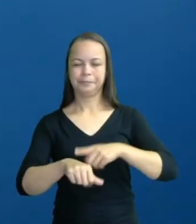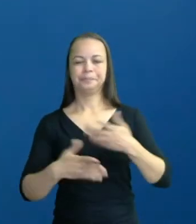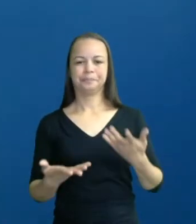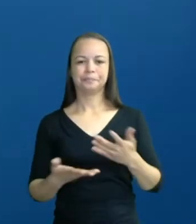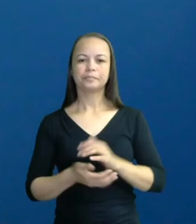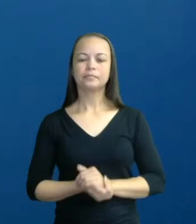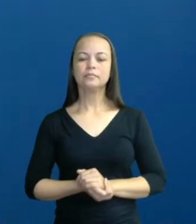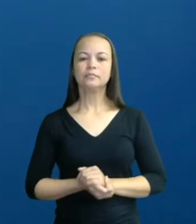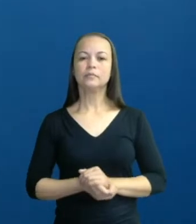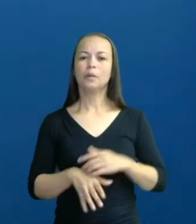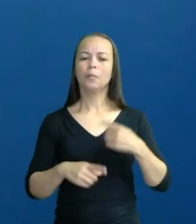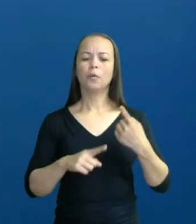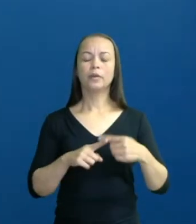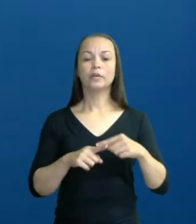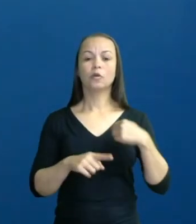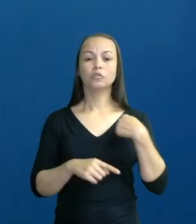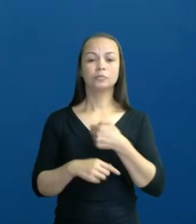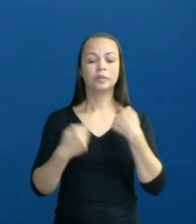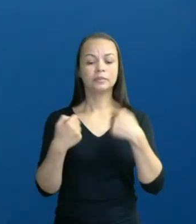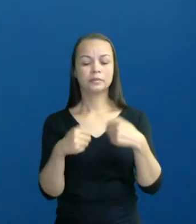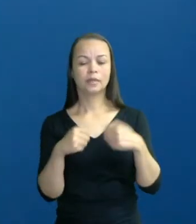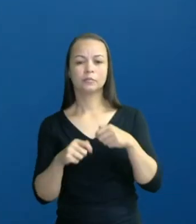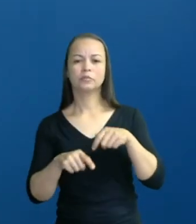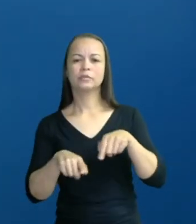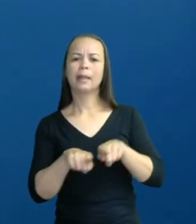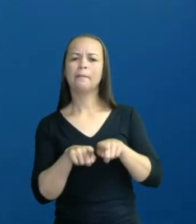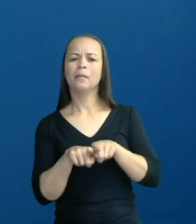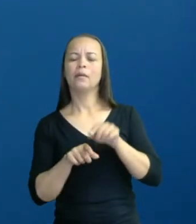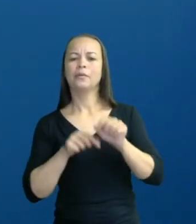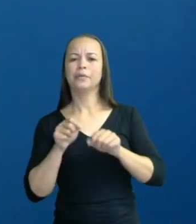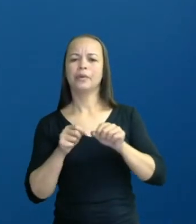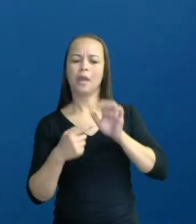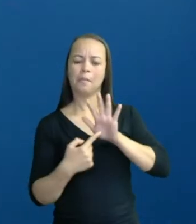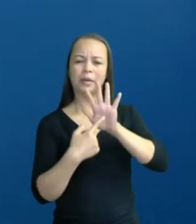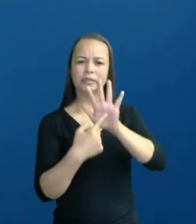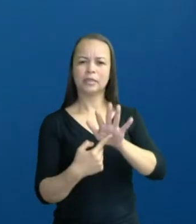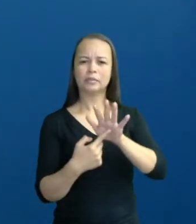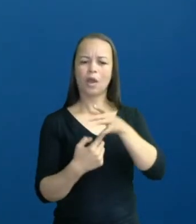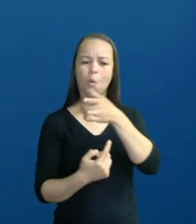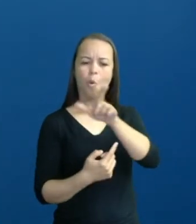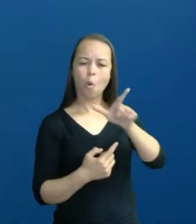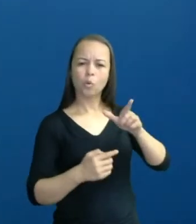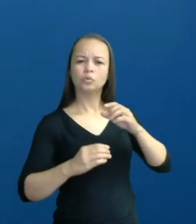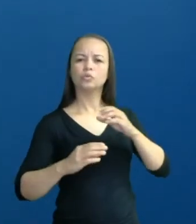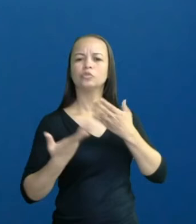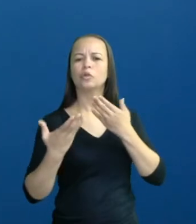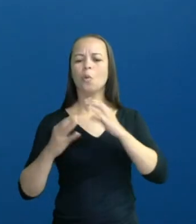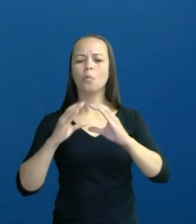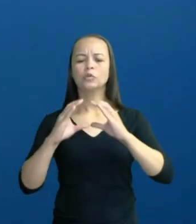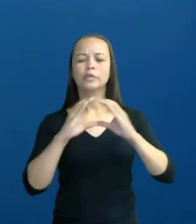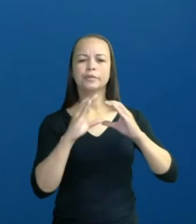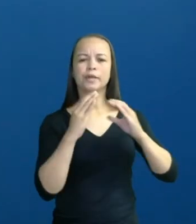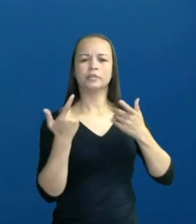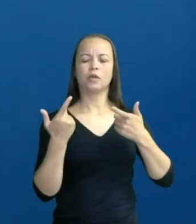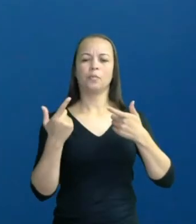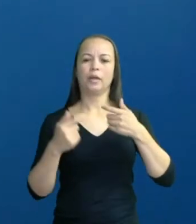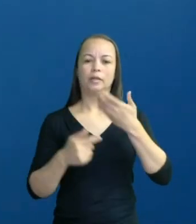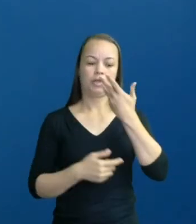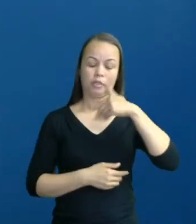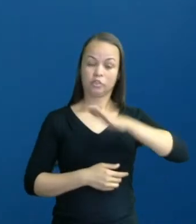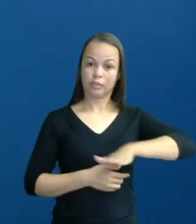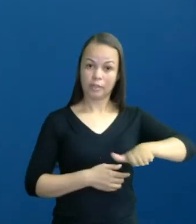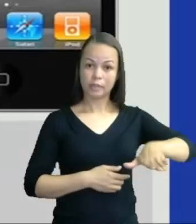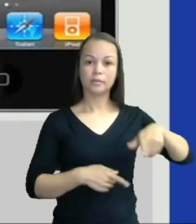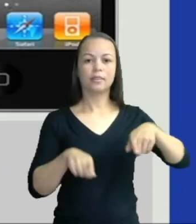aí tia Raquel também traz, porque tia Raquel fica com esse cuidado, certo? Da idade, da quantidade de horas que